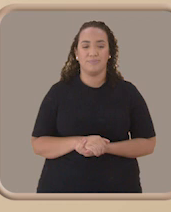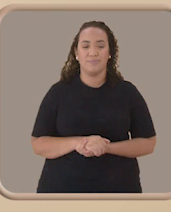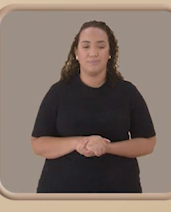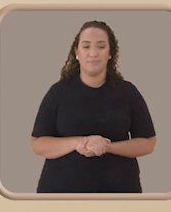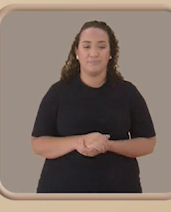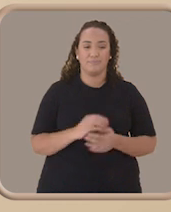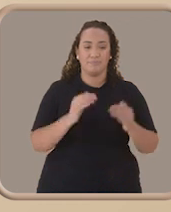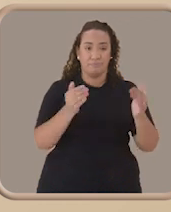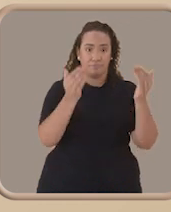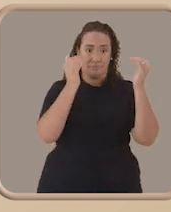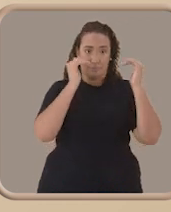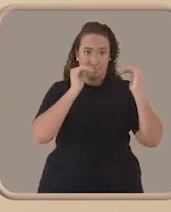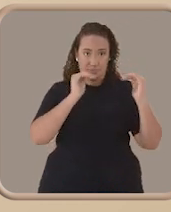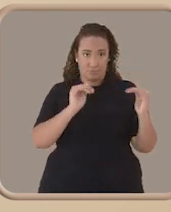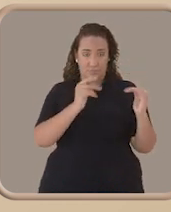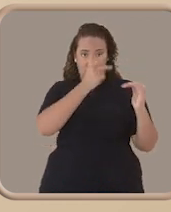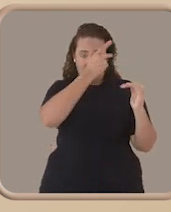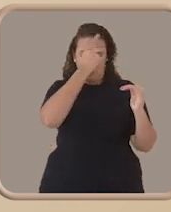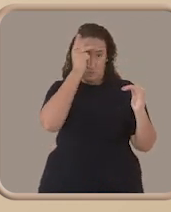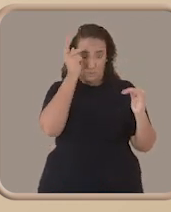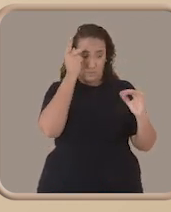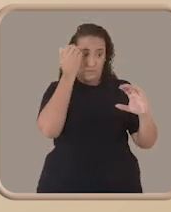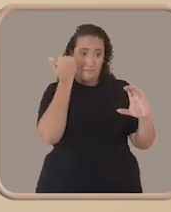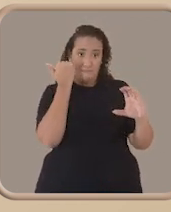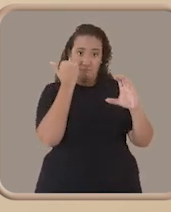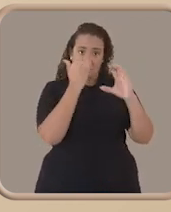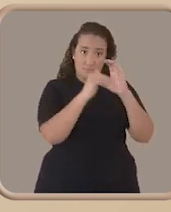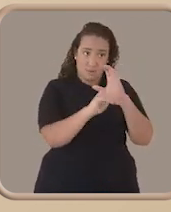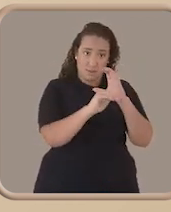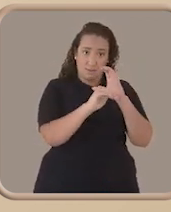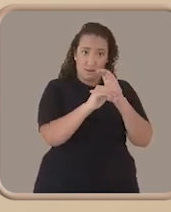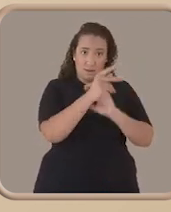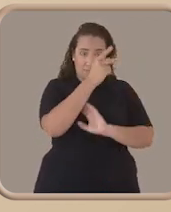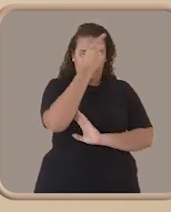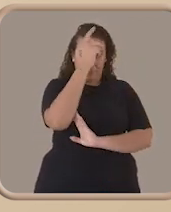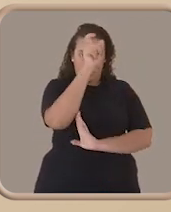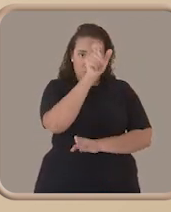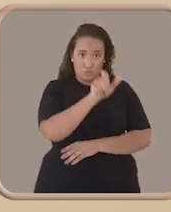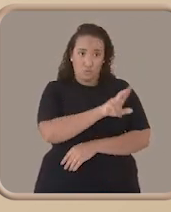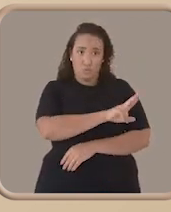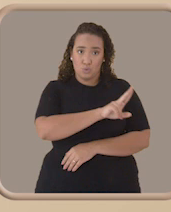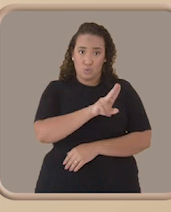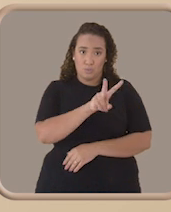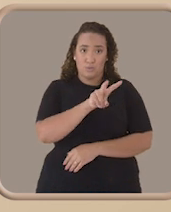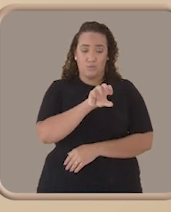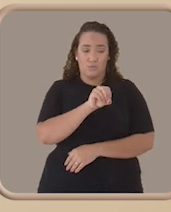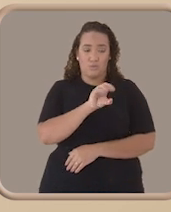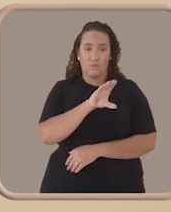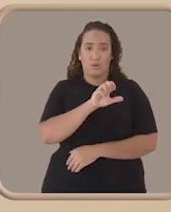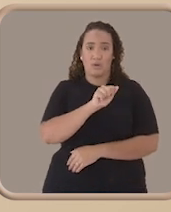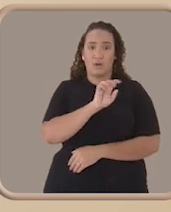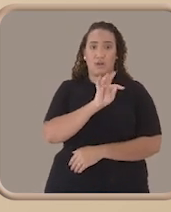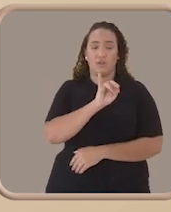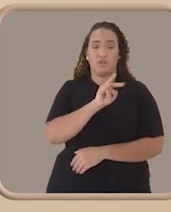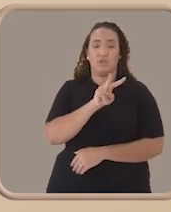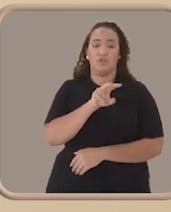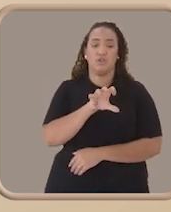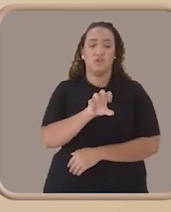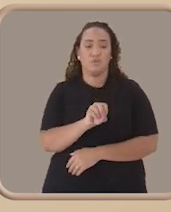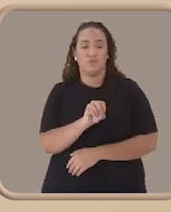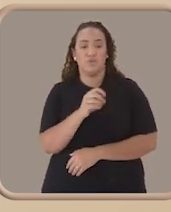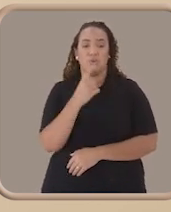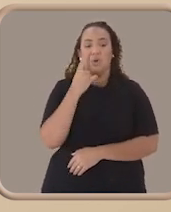Na linha de baixo, escreva o vocativo, ou seja, o nome da pessoa para que a carta vai ser destinada.